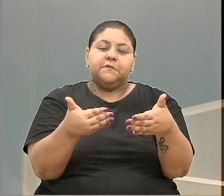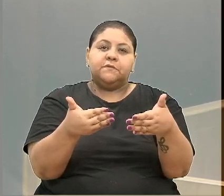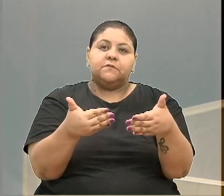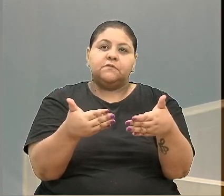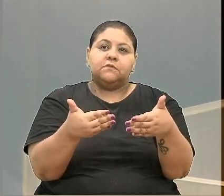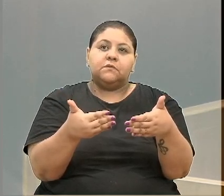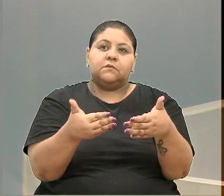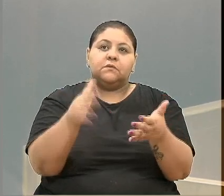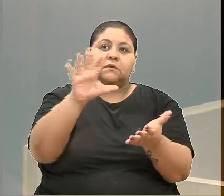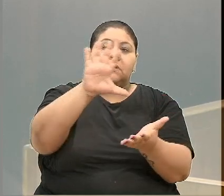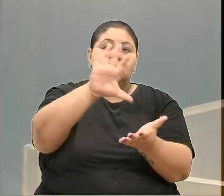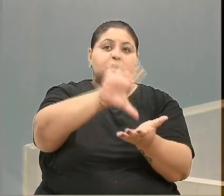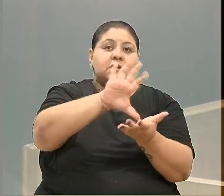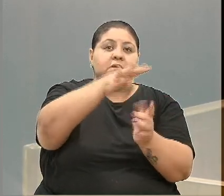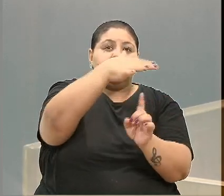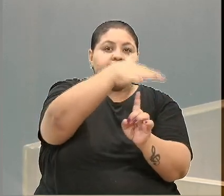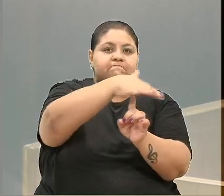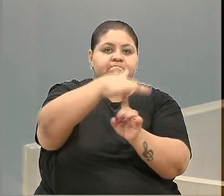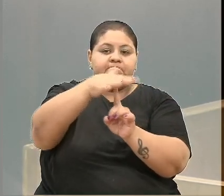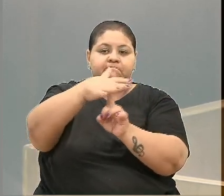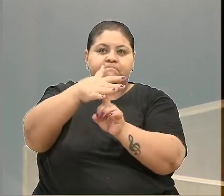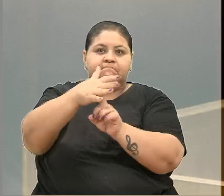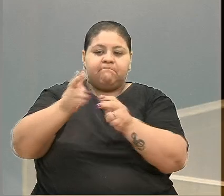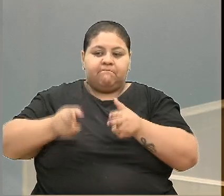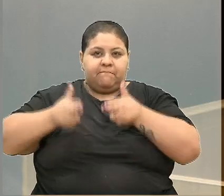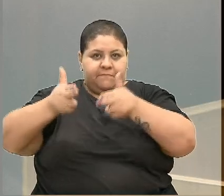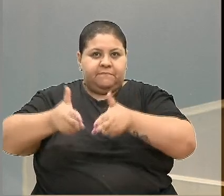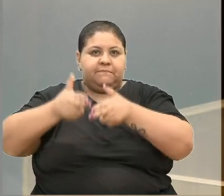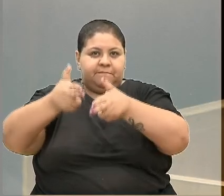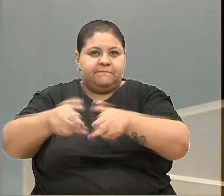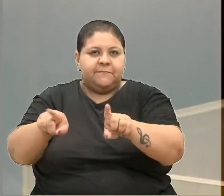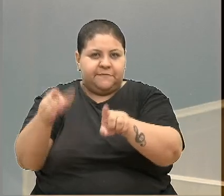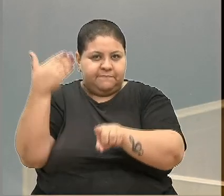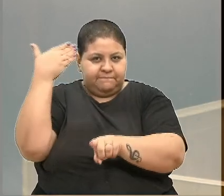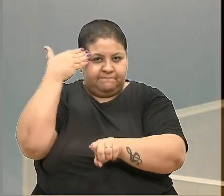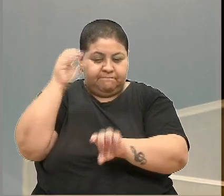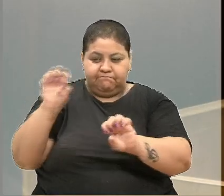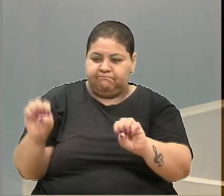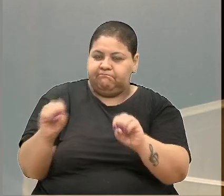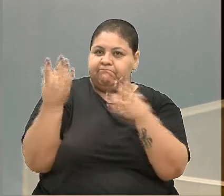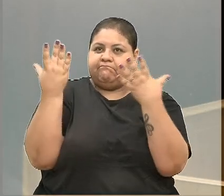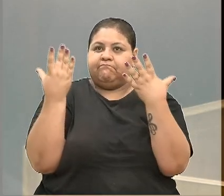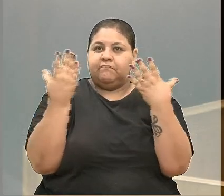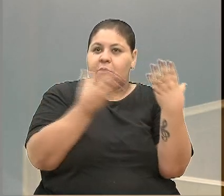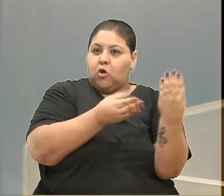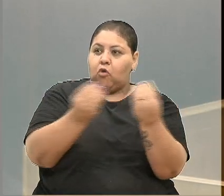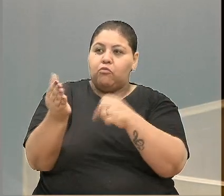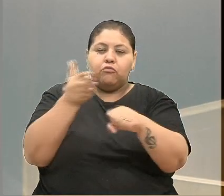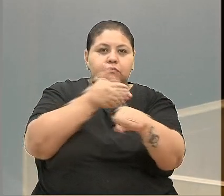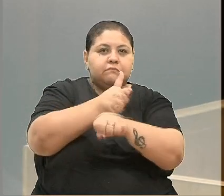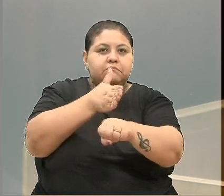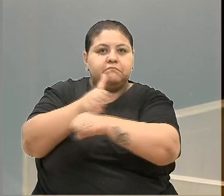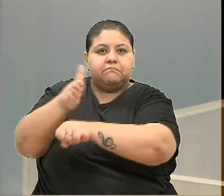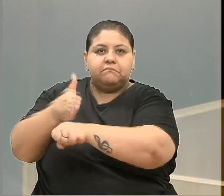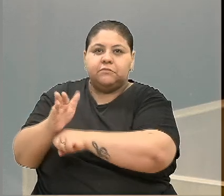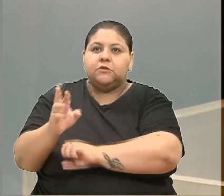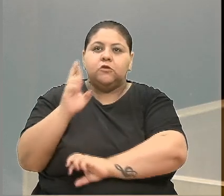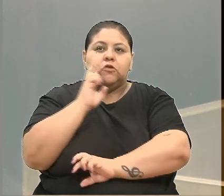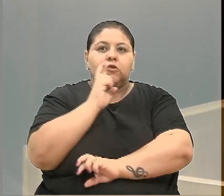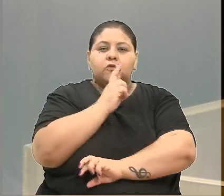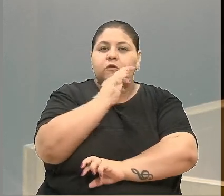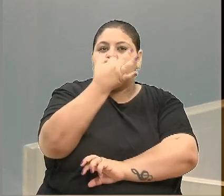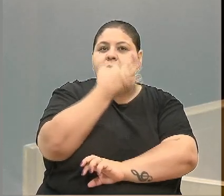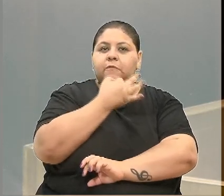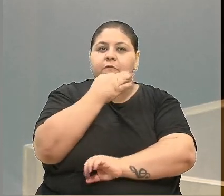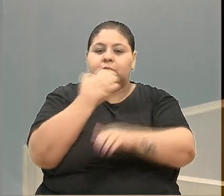na Praça das Feiras, da Estação Férrea ali. E é um grande evento, com muita participação de restaurantes de Caxias do Sul,